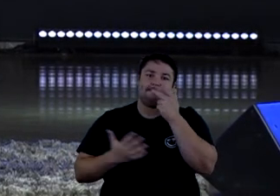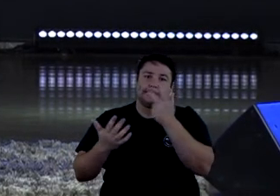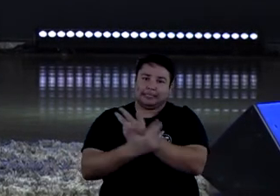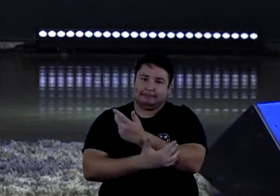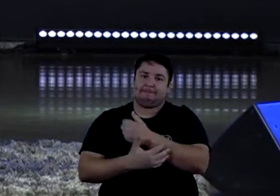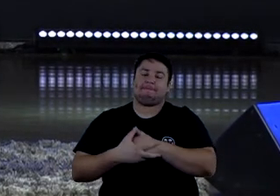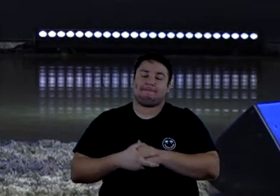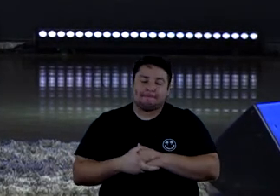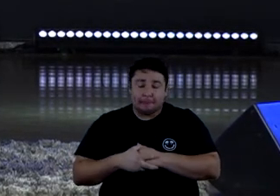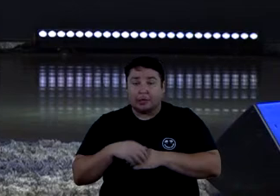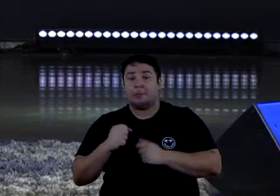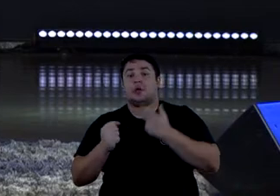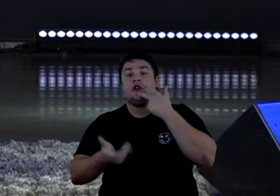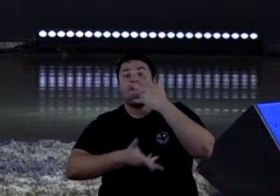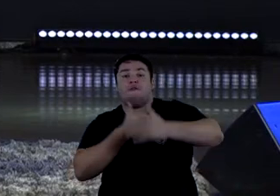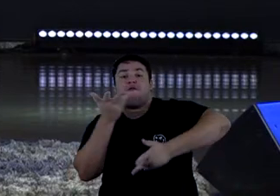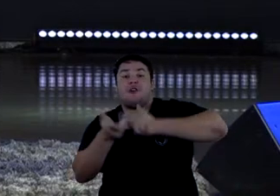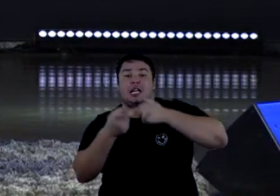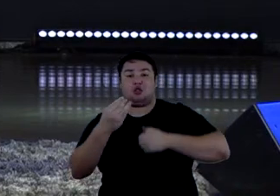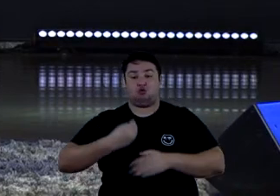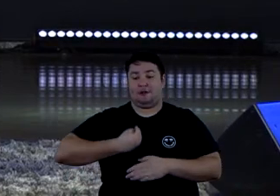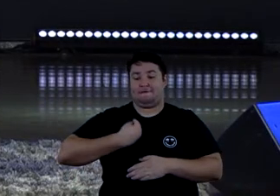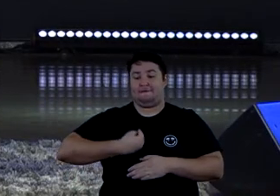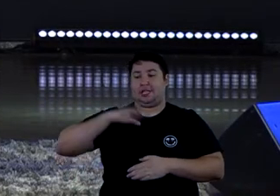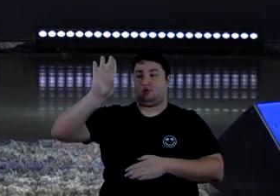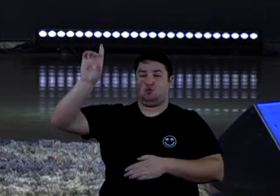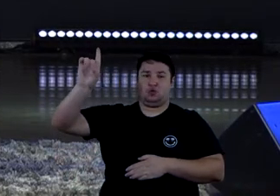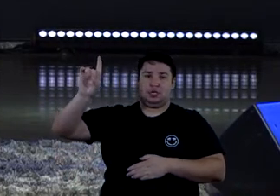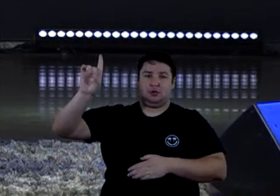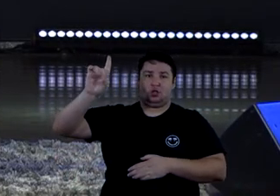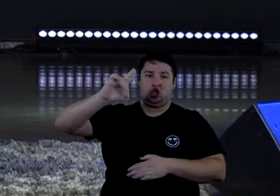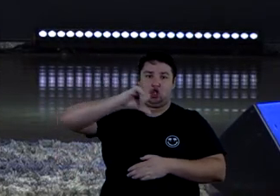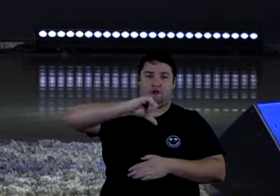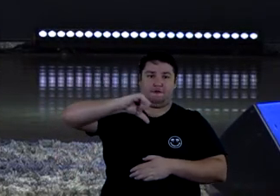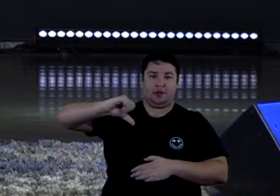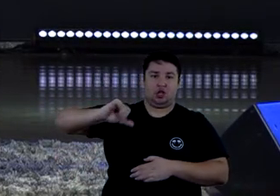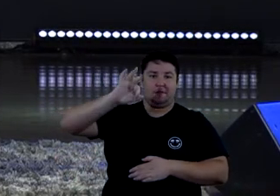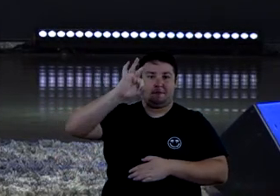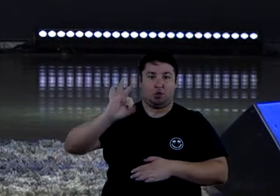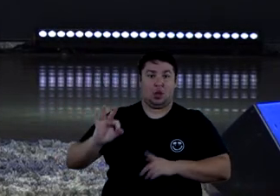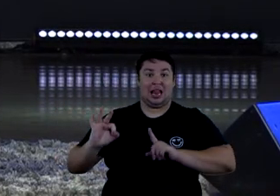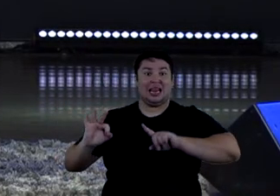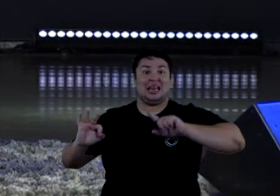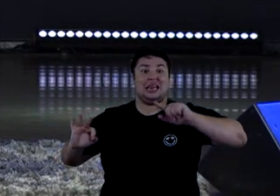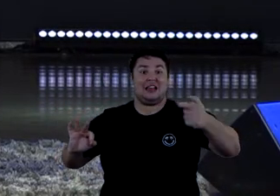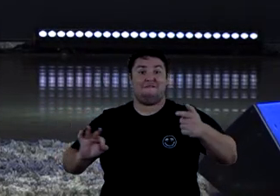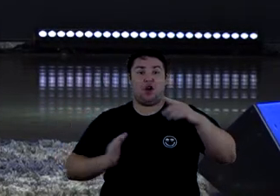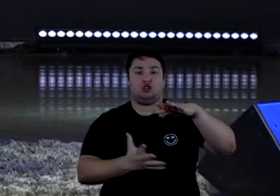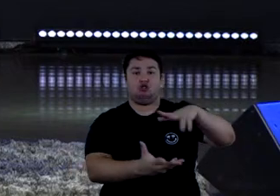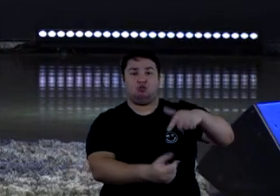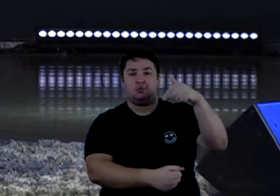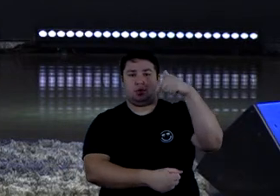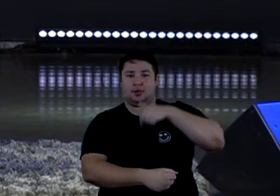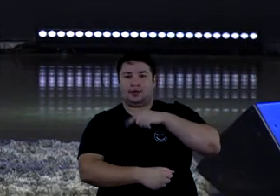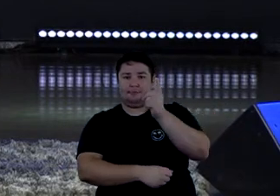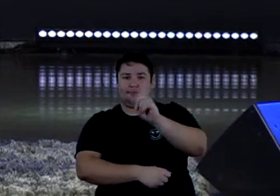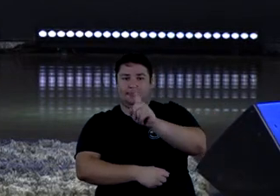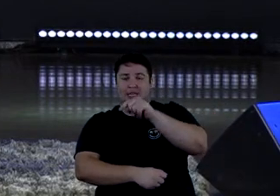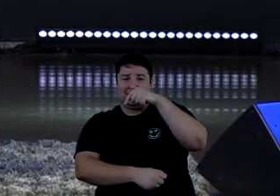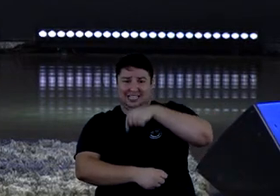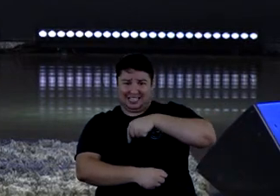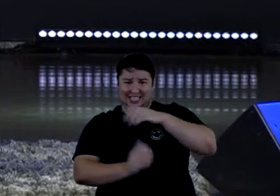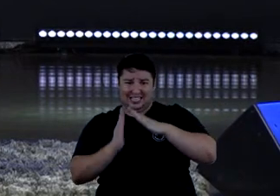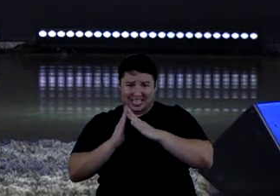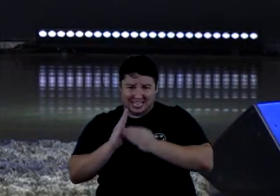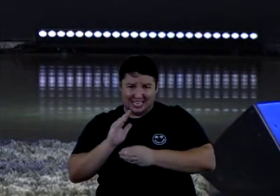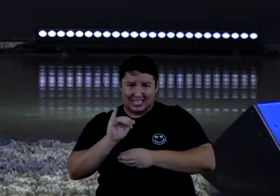Porque eu vou te dizer uma coisa: a tua vida com Deus, 99% é lá fora, não é aqui. Aqui na igreja,